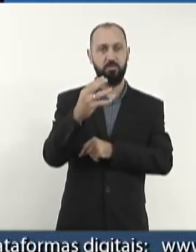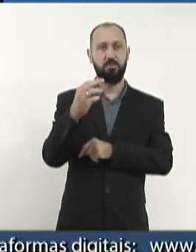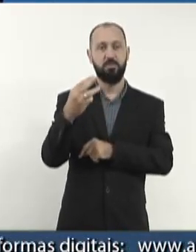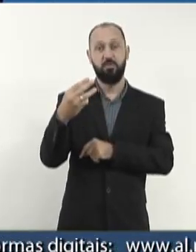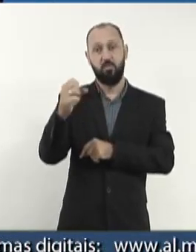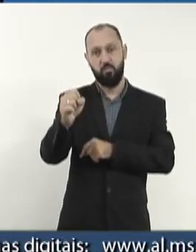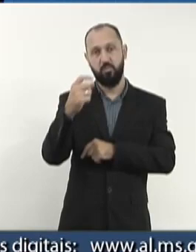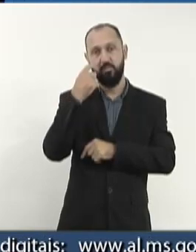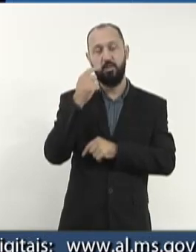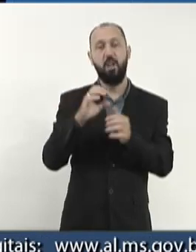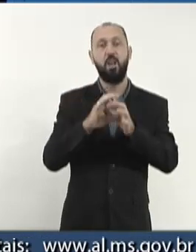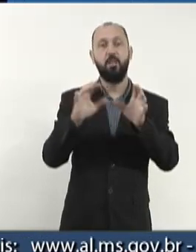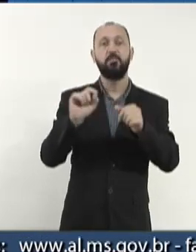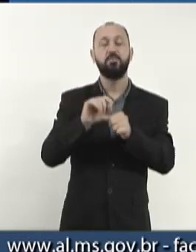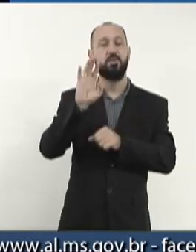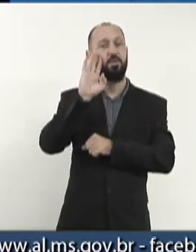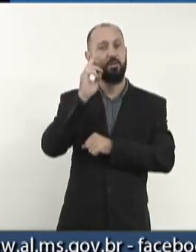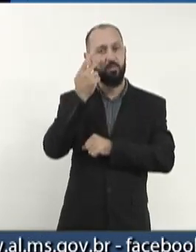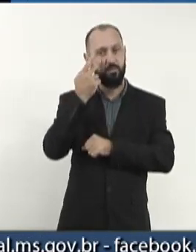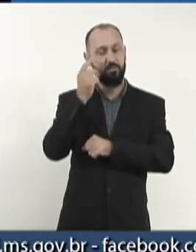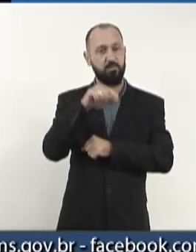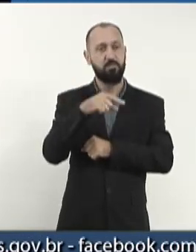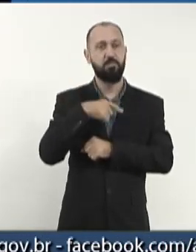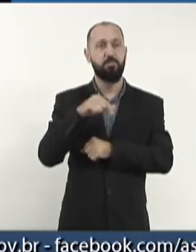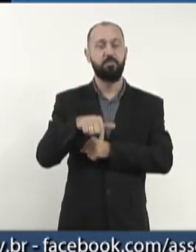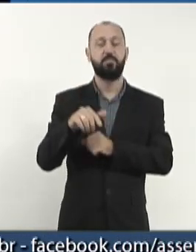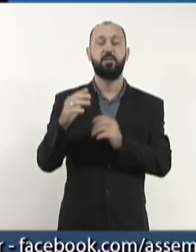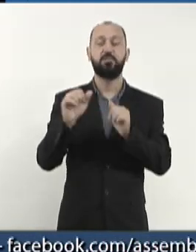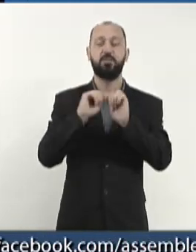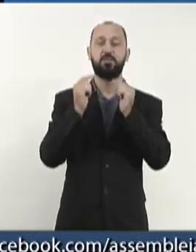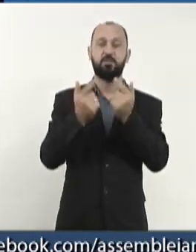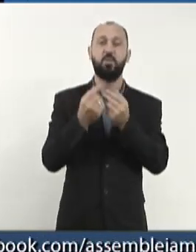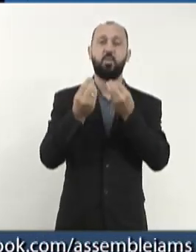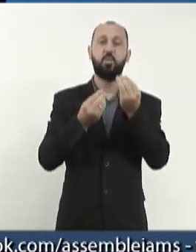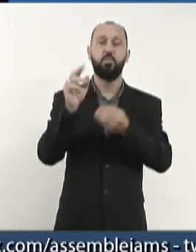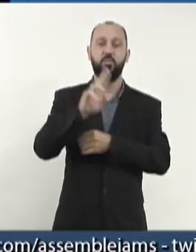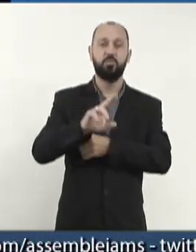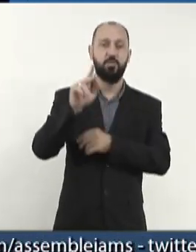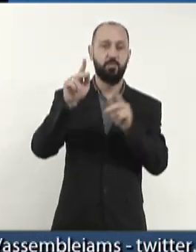estando, portanto, apta a ser reconhecida por esta Casa de Leis como